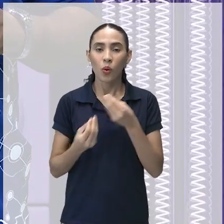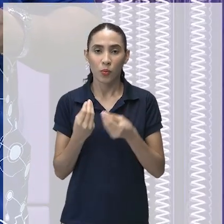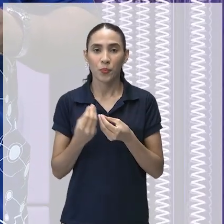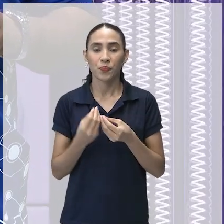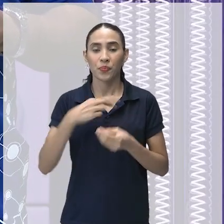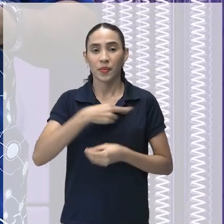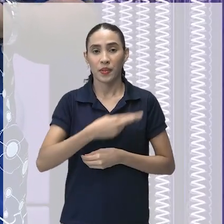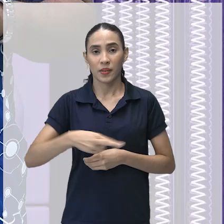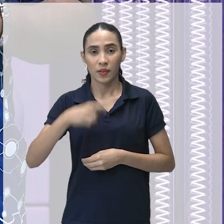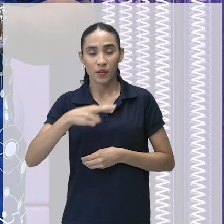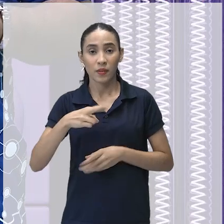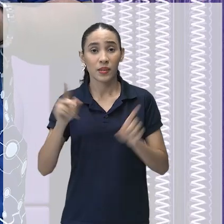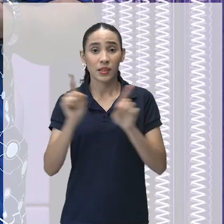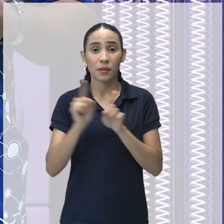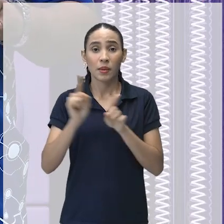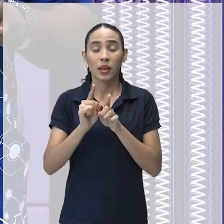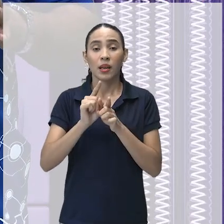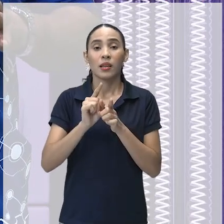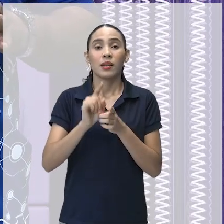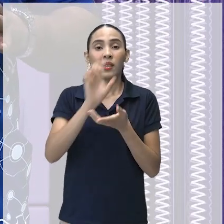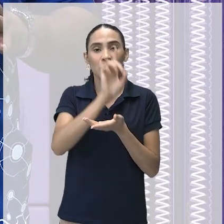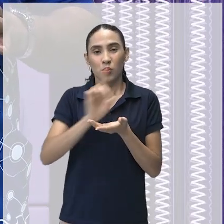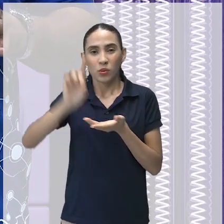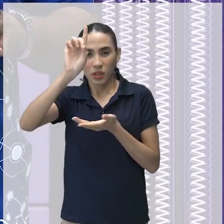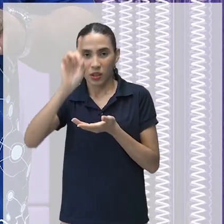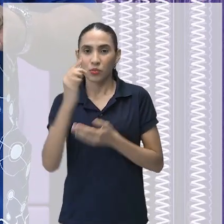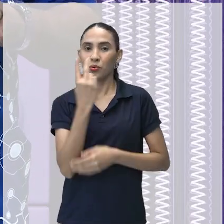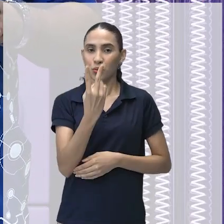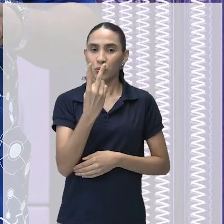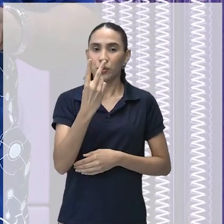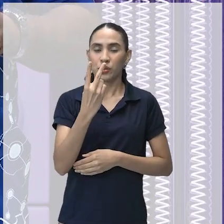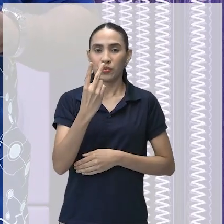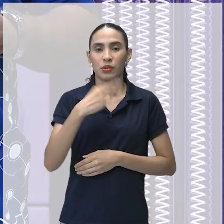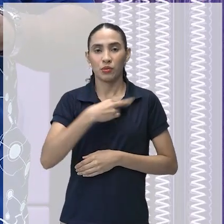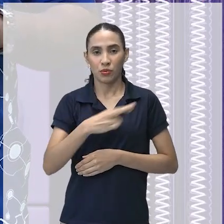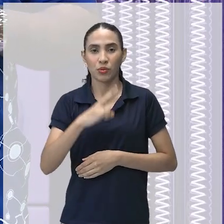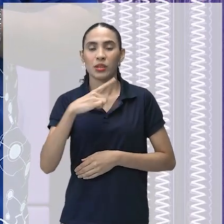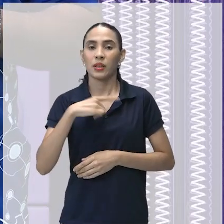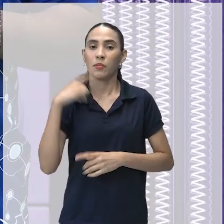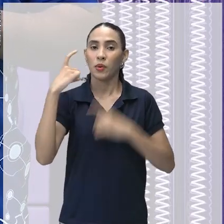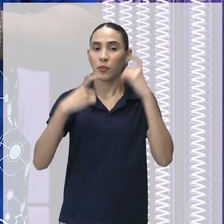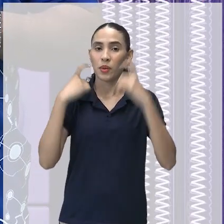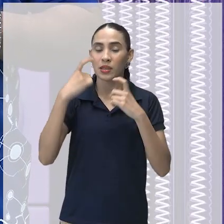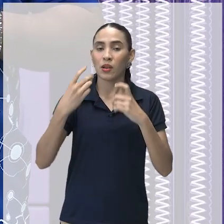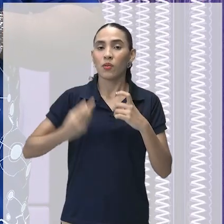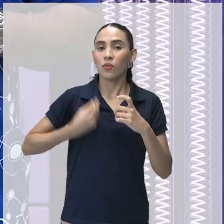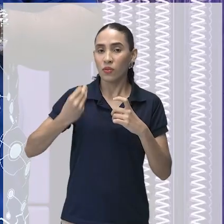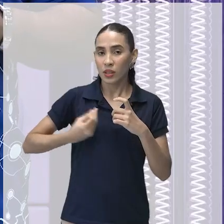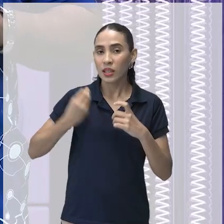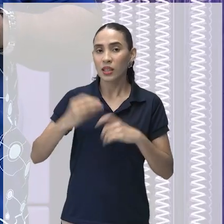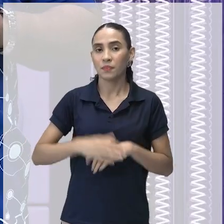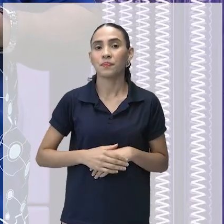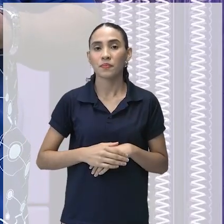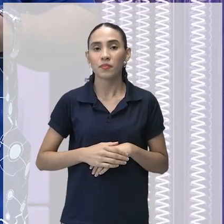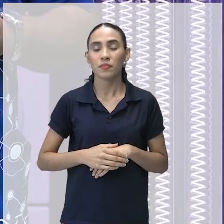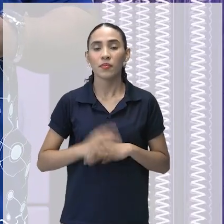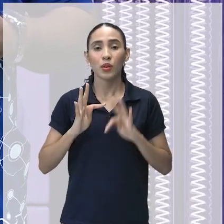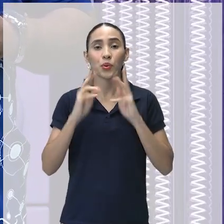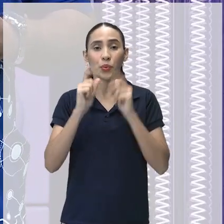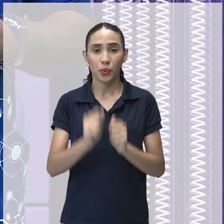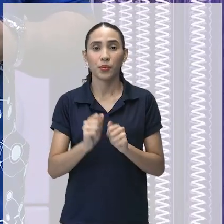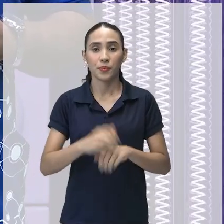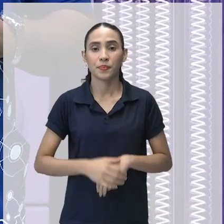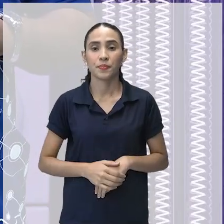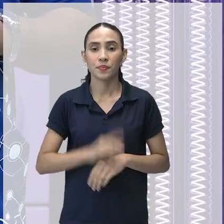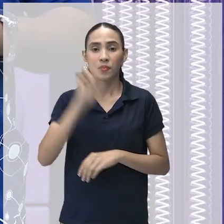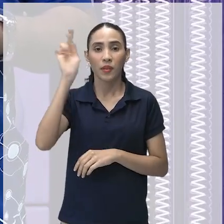essas religiões e o Deus dessas 2 religiões têm uma preocupação com a vida de todos.